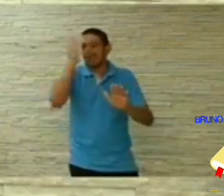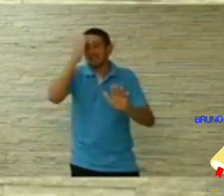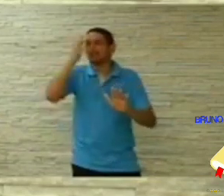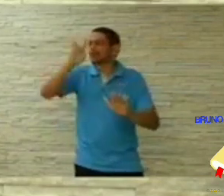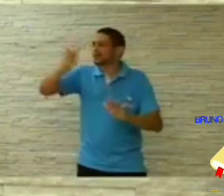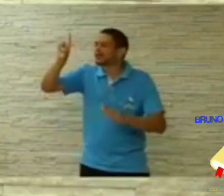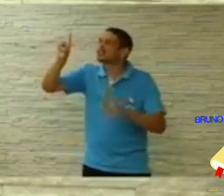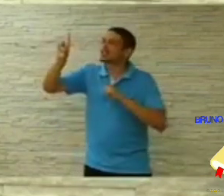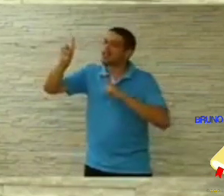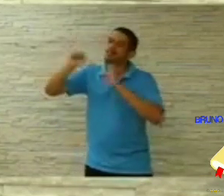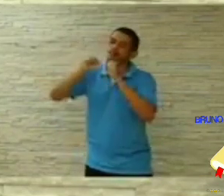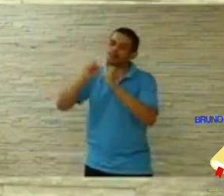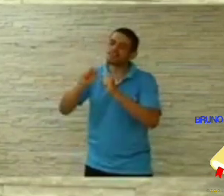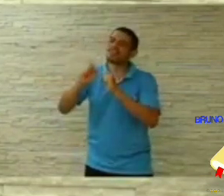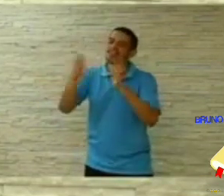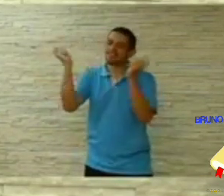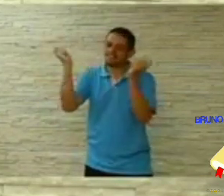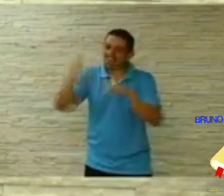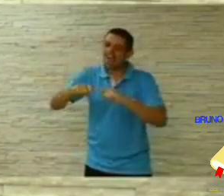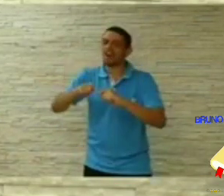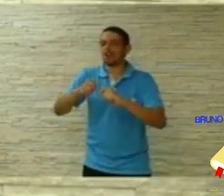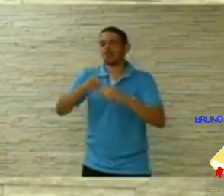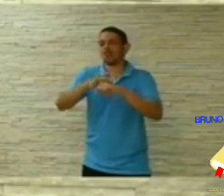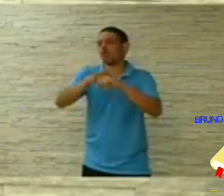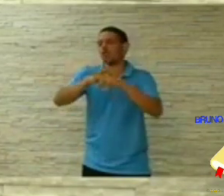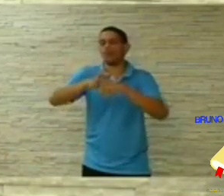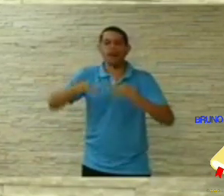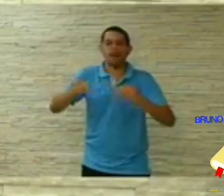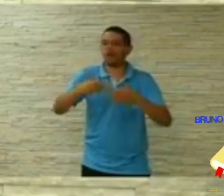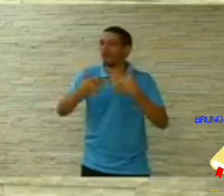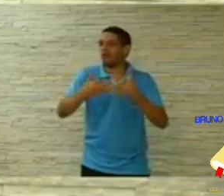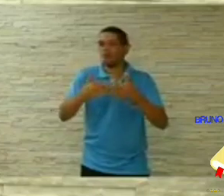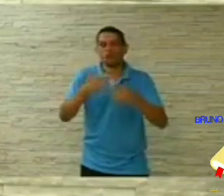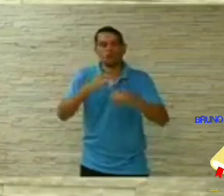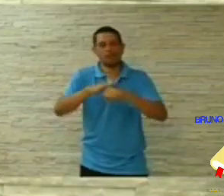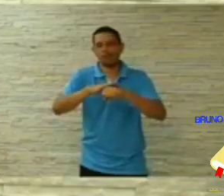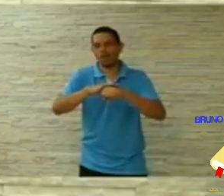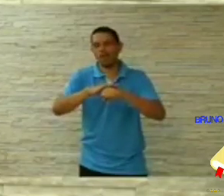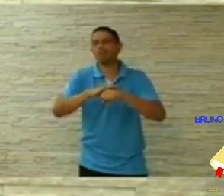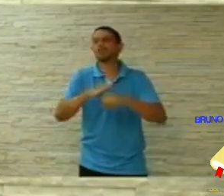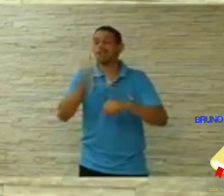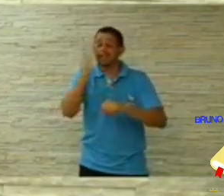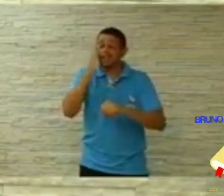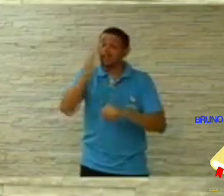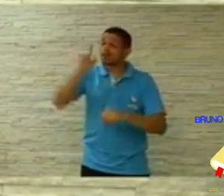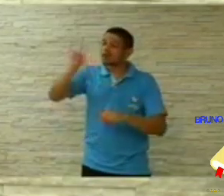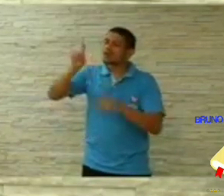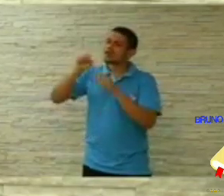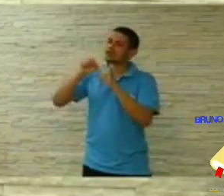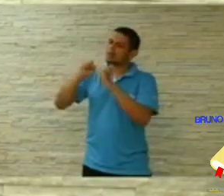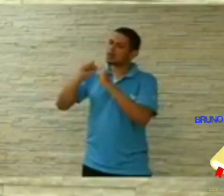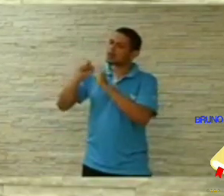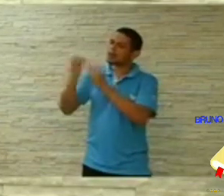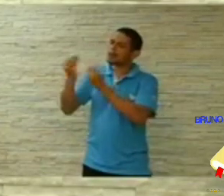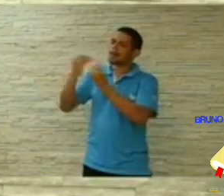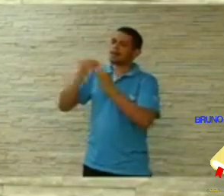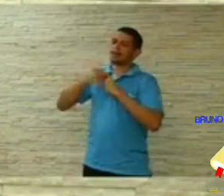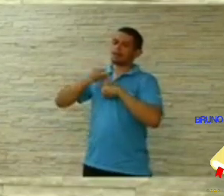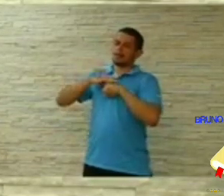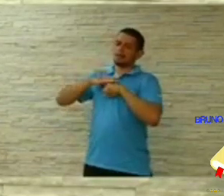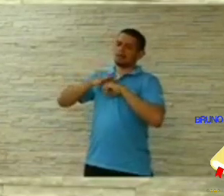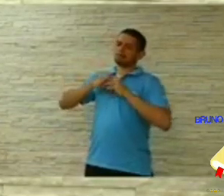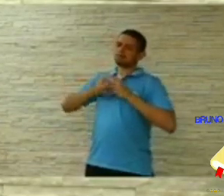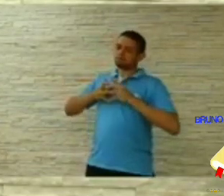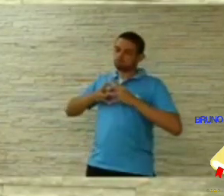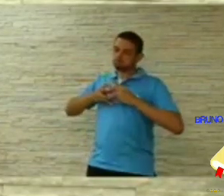o incurável. Nós sabemos, ó Deus, que o Senhor tem poder para restaurar a nossa saúde. Se por acaso alguém estiver com